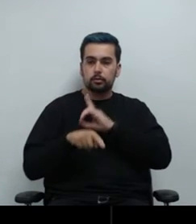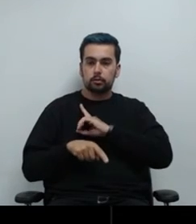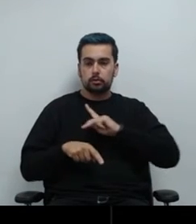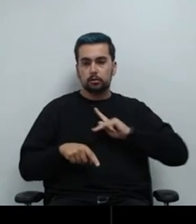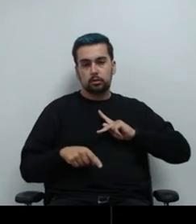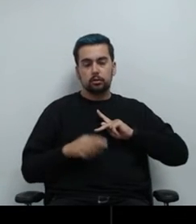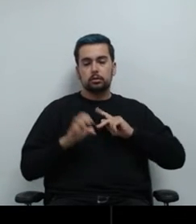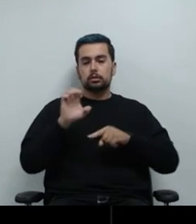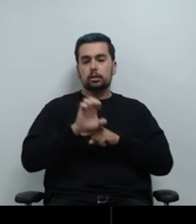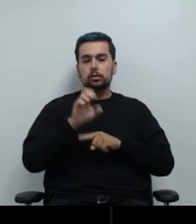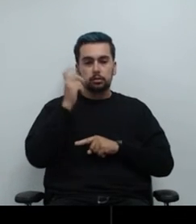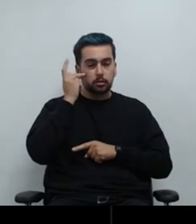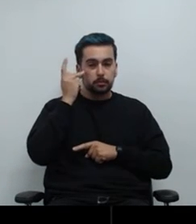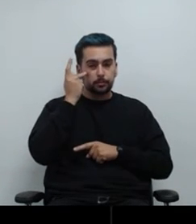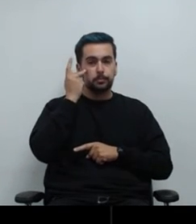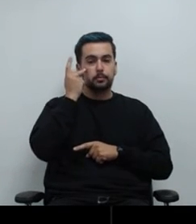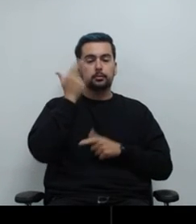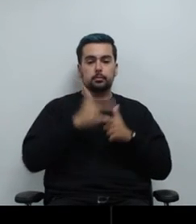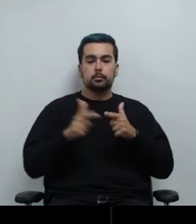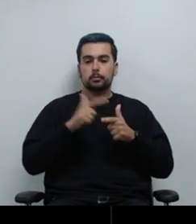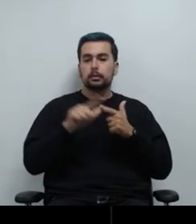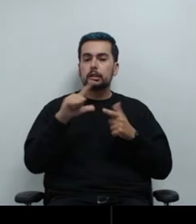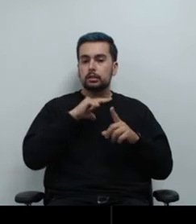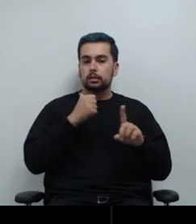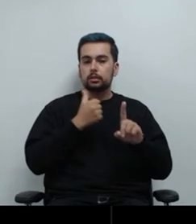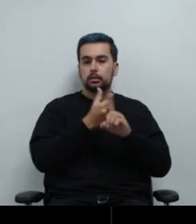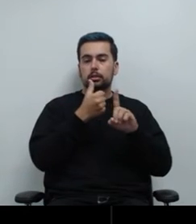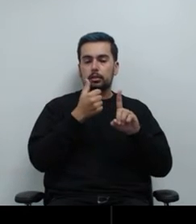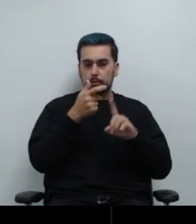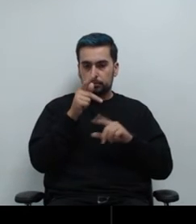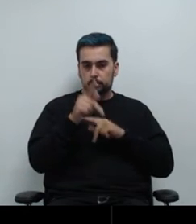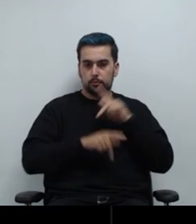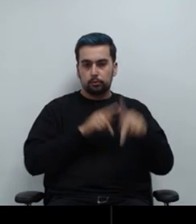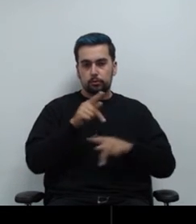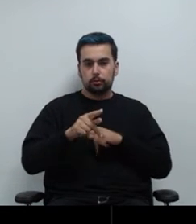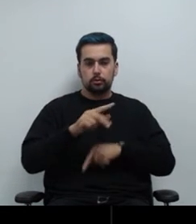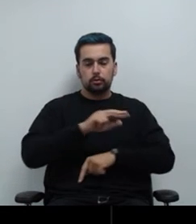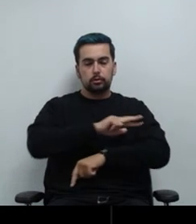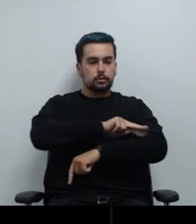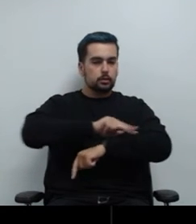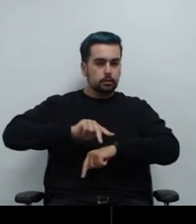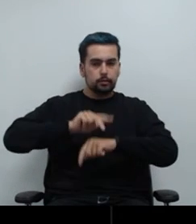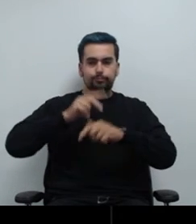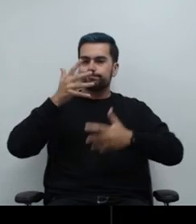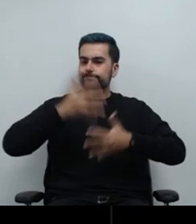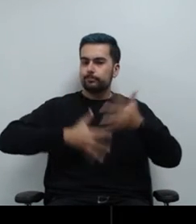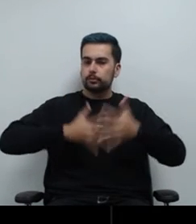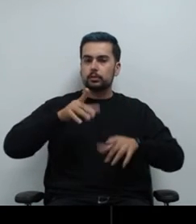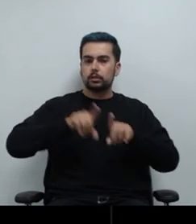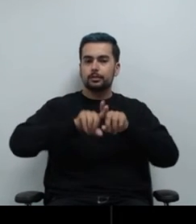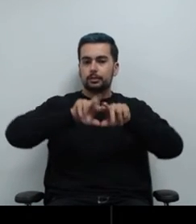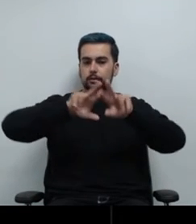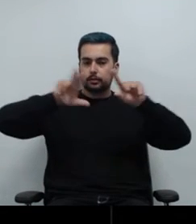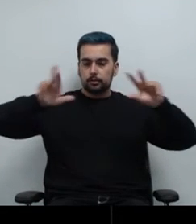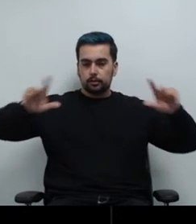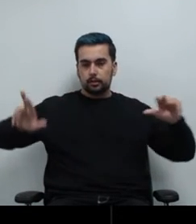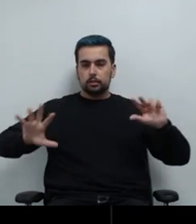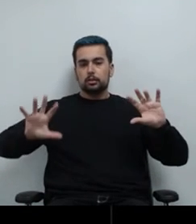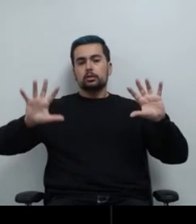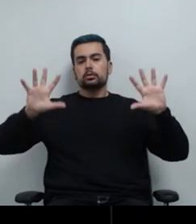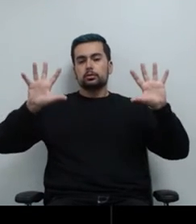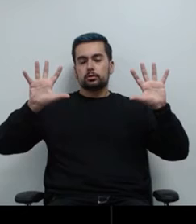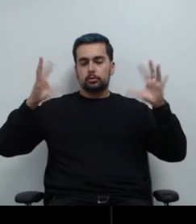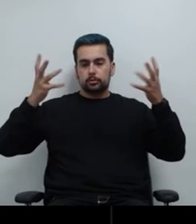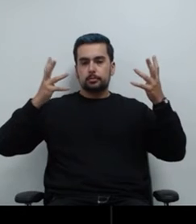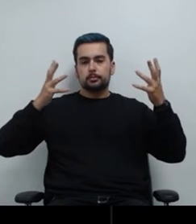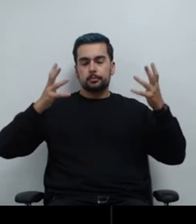Pública do Estado de São Paulo. Os problemas que afetam a população negra são absolutamente complexos e de diversas naturezas,